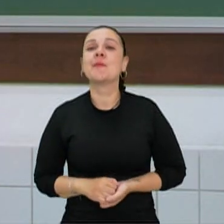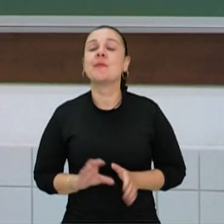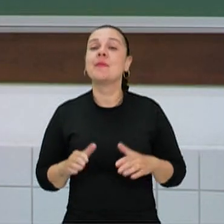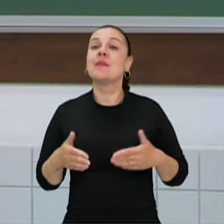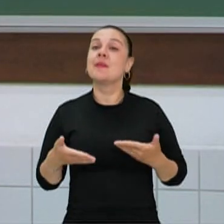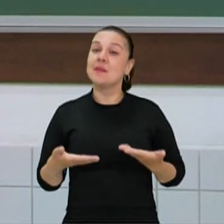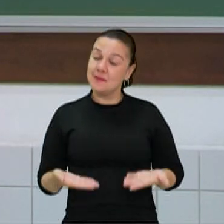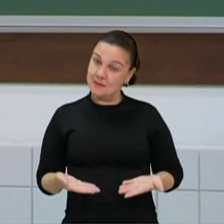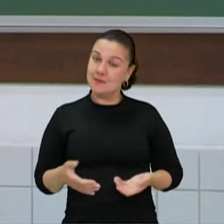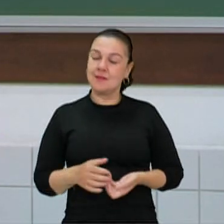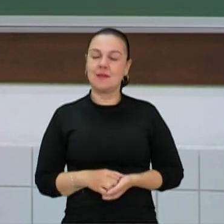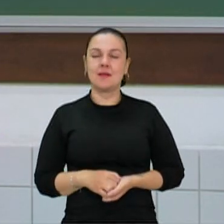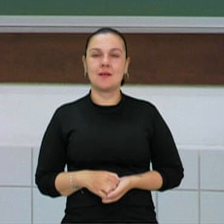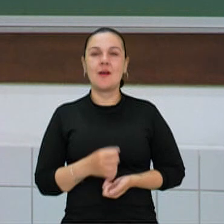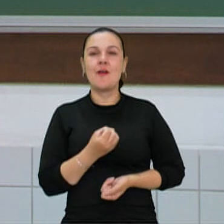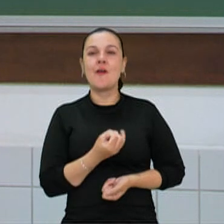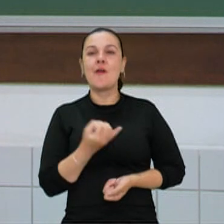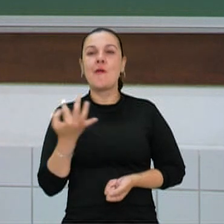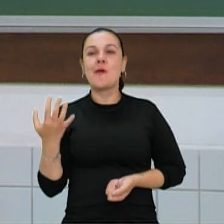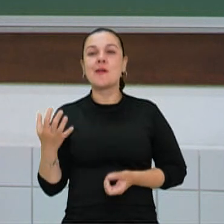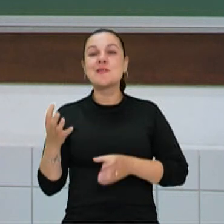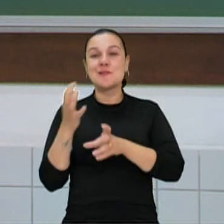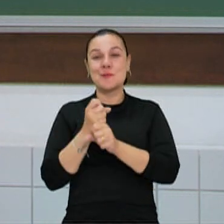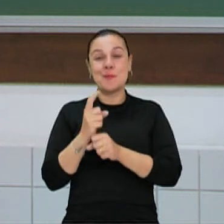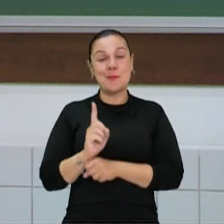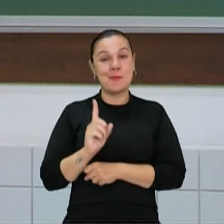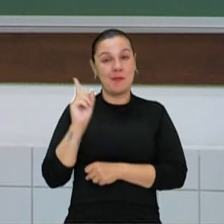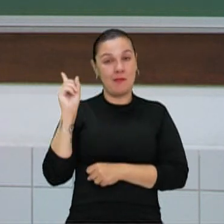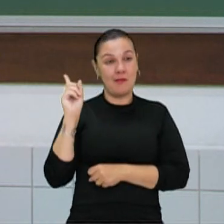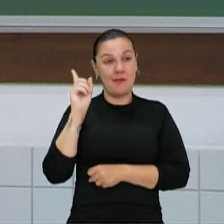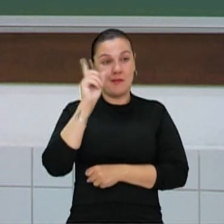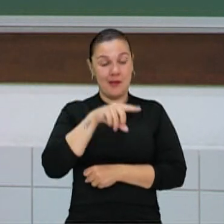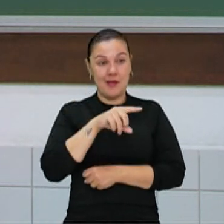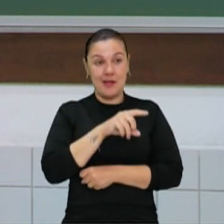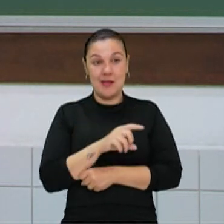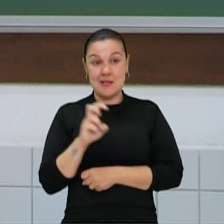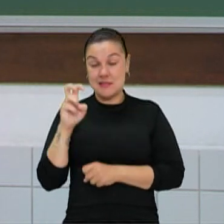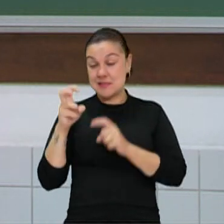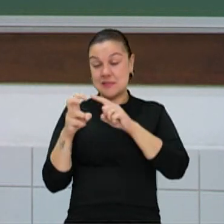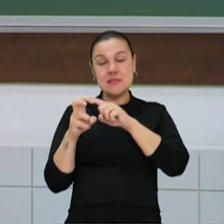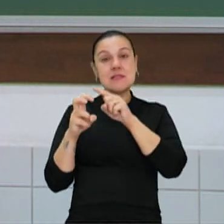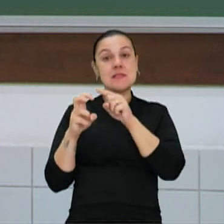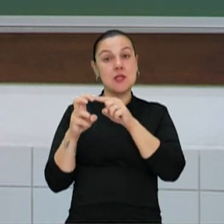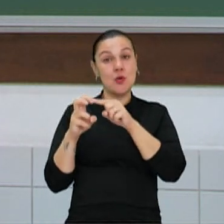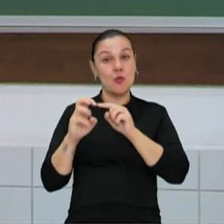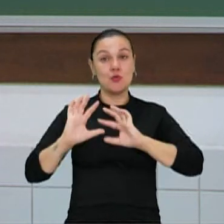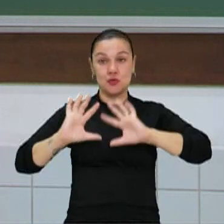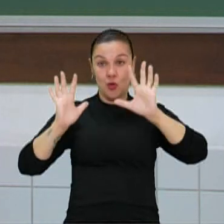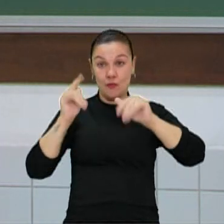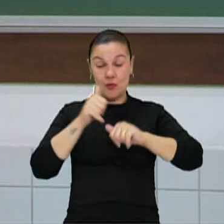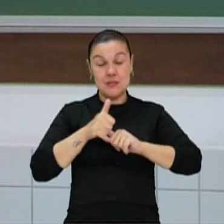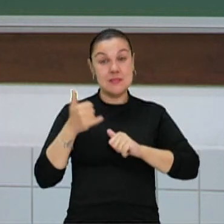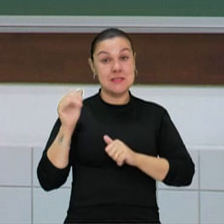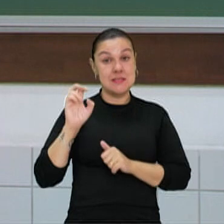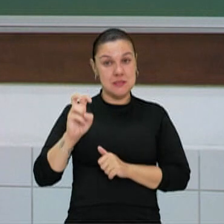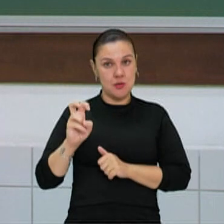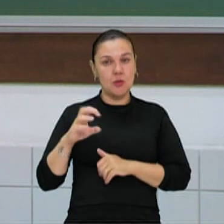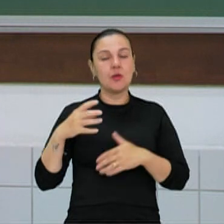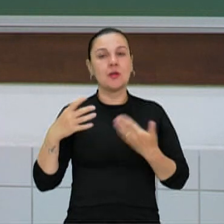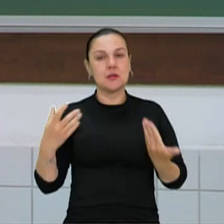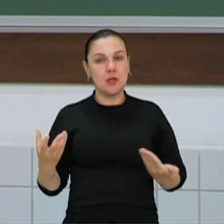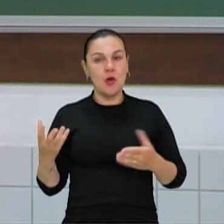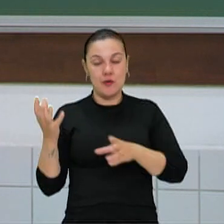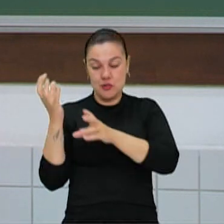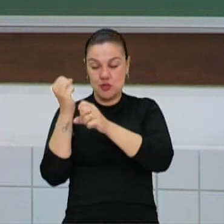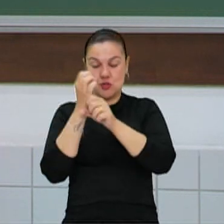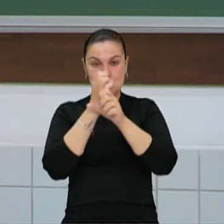aí? Quantos pontos eu tenho? Eu tenho 5, né? 5 partidas. Então, como é que eu calculo a